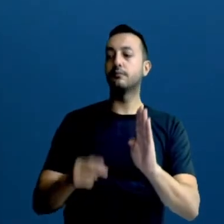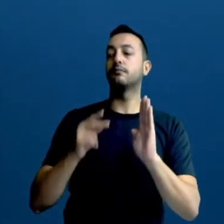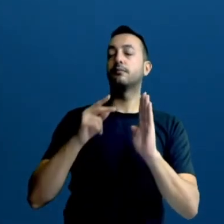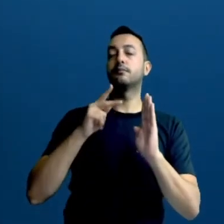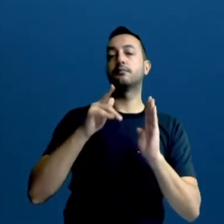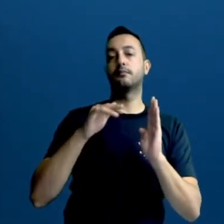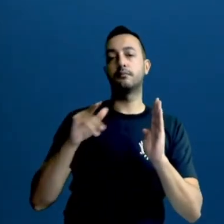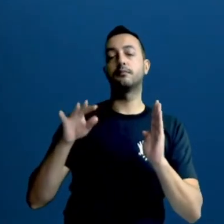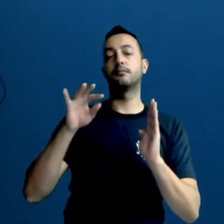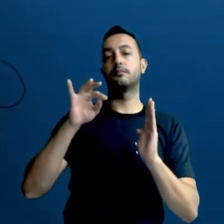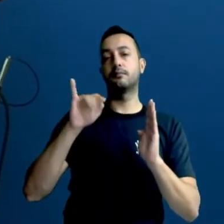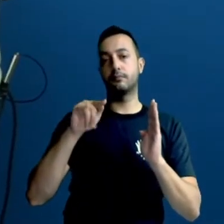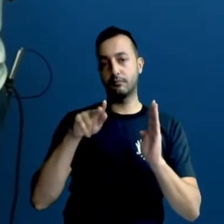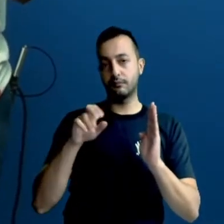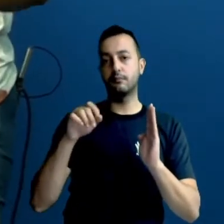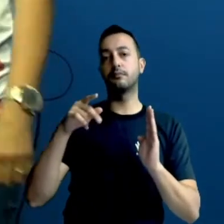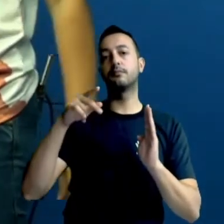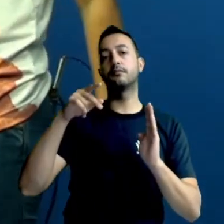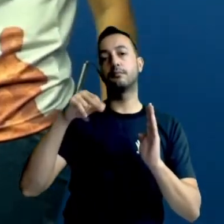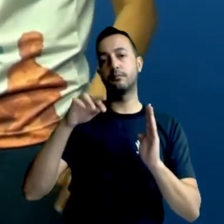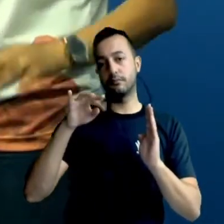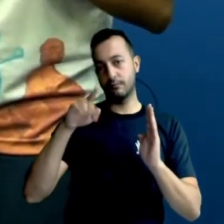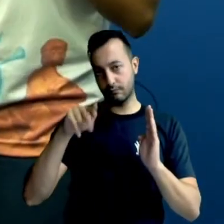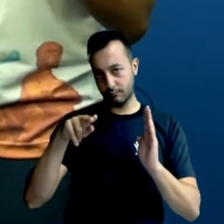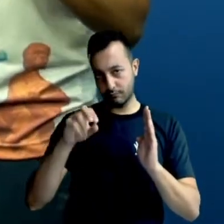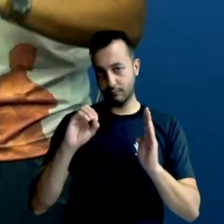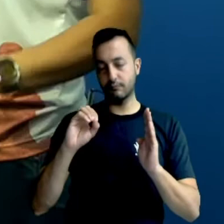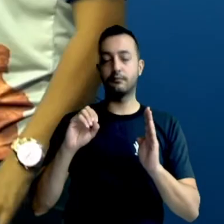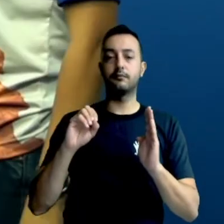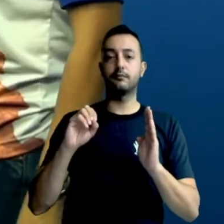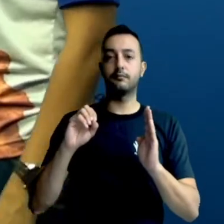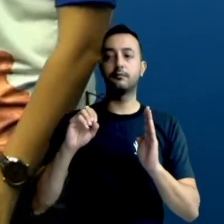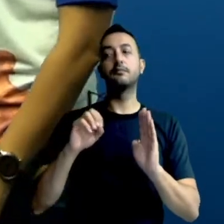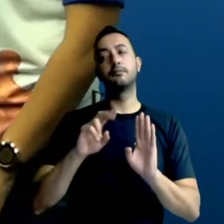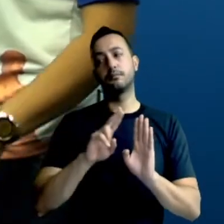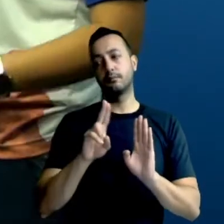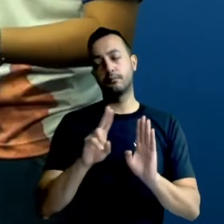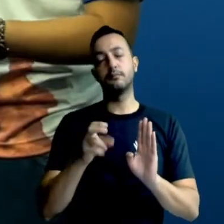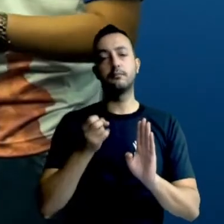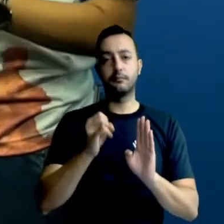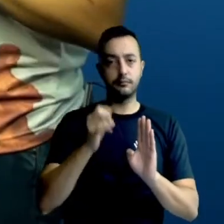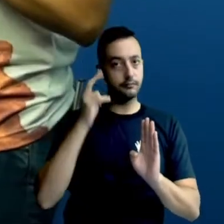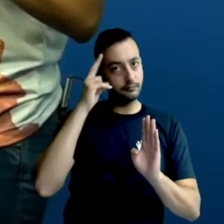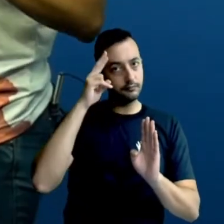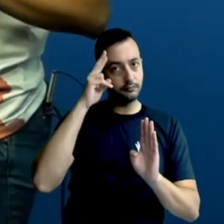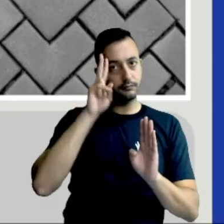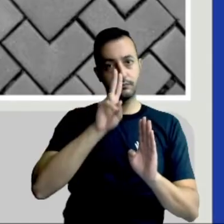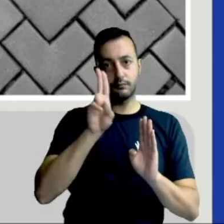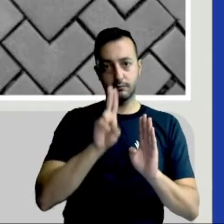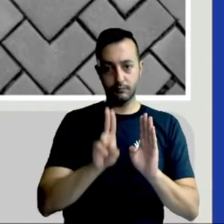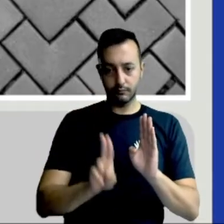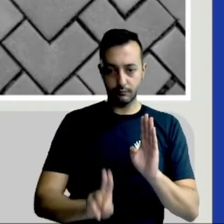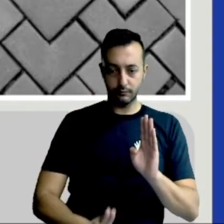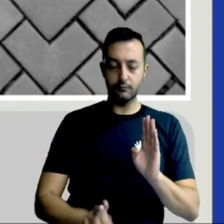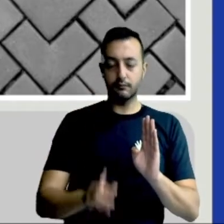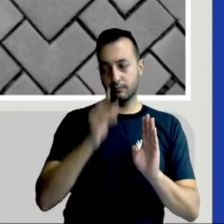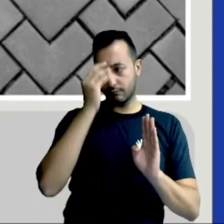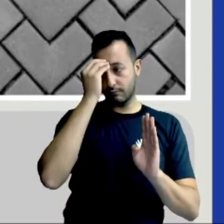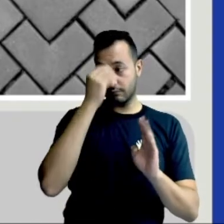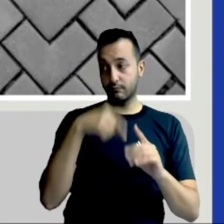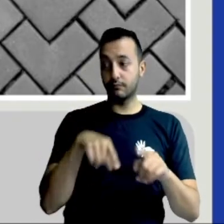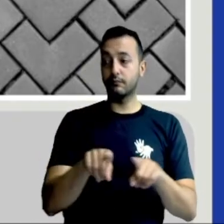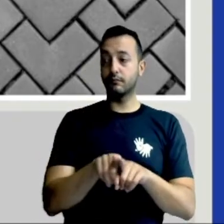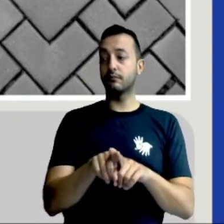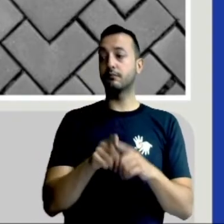paralelogramo, triângulo e pentágono, ok? Só nomenclatura. Se você lembra aí desses nomes, ó, a mesma coisa esses